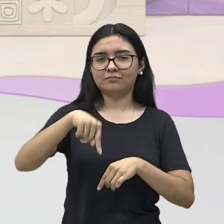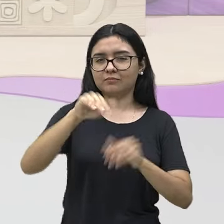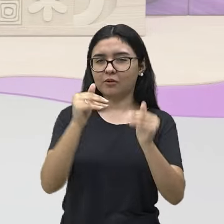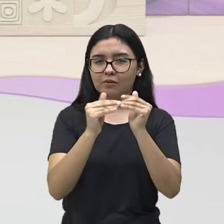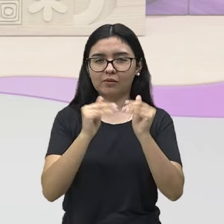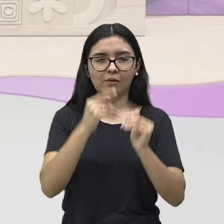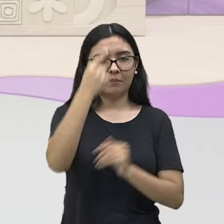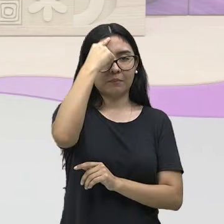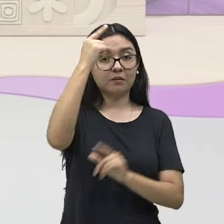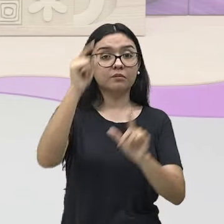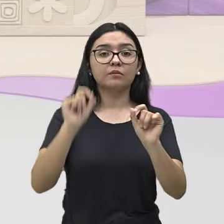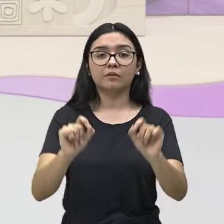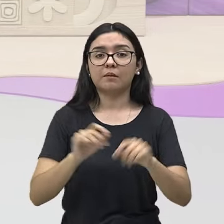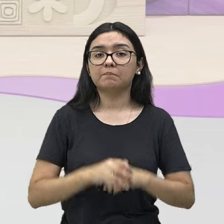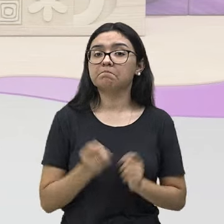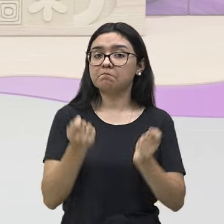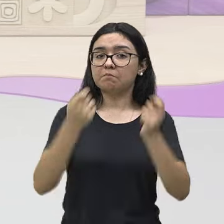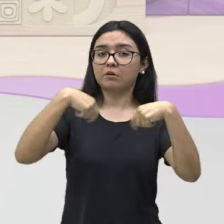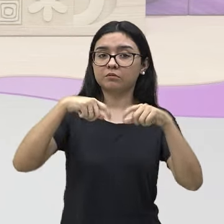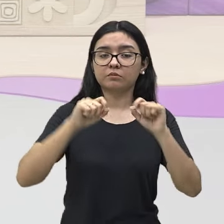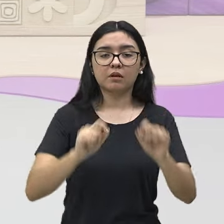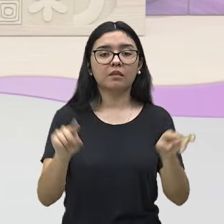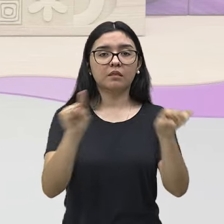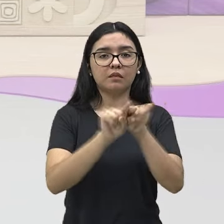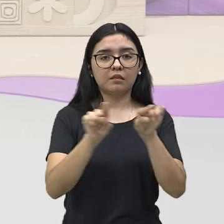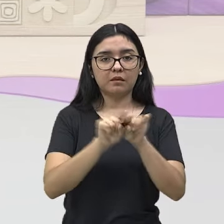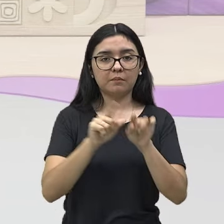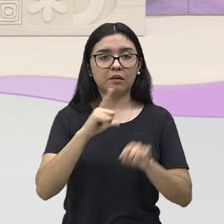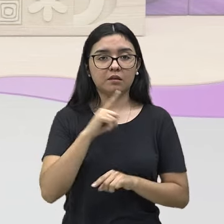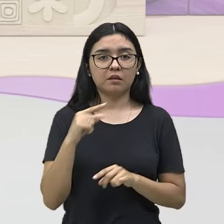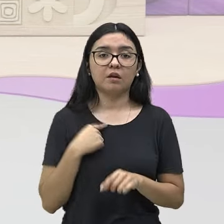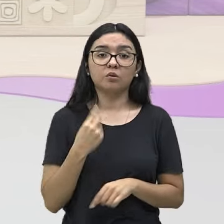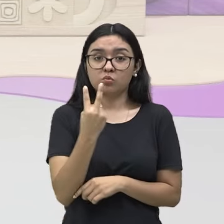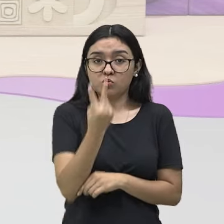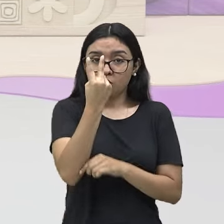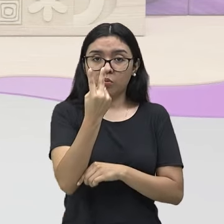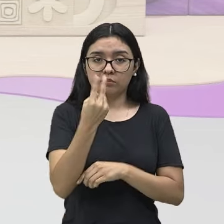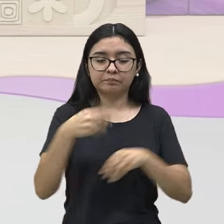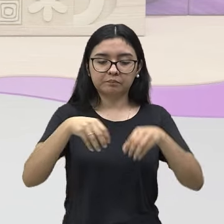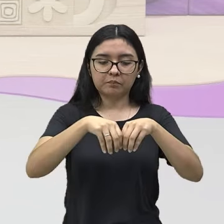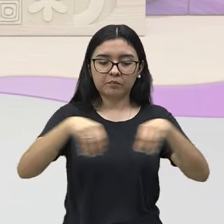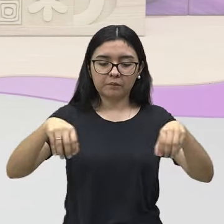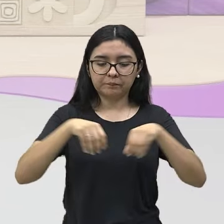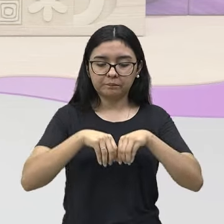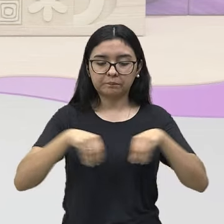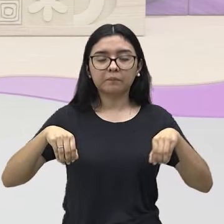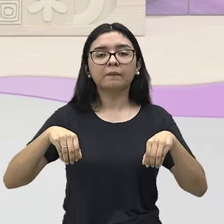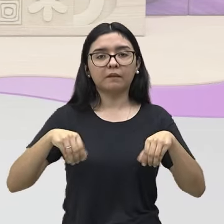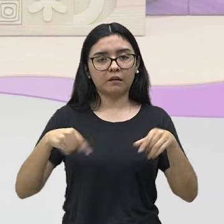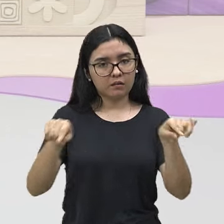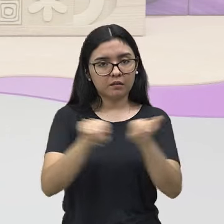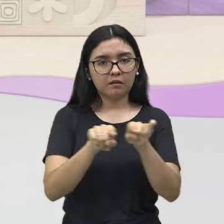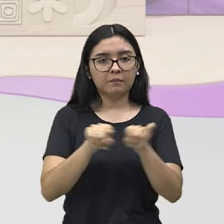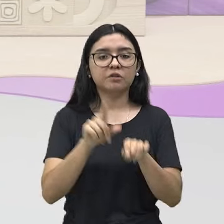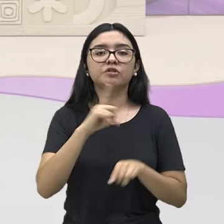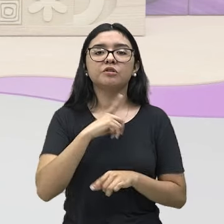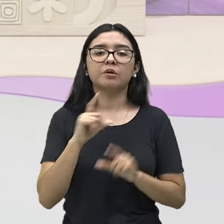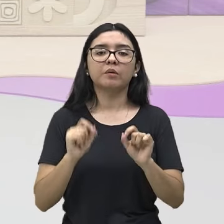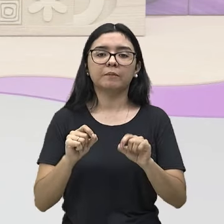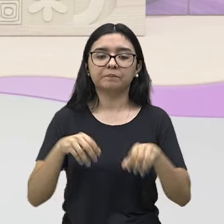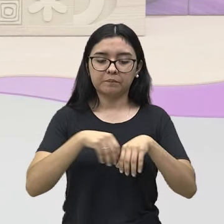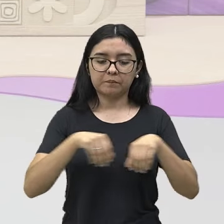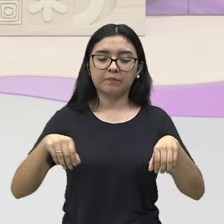comigo. Ele poderia também ter 2 fileiras, onde cada fileira teria aí